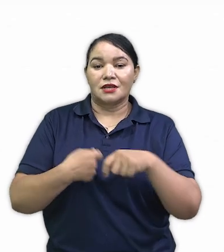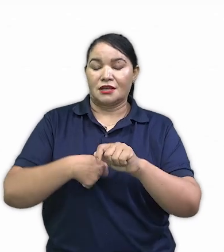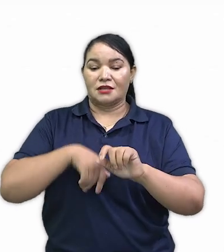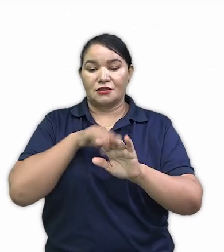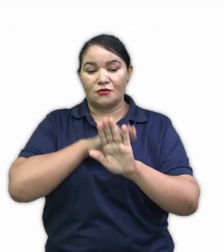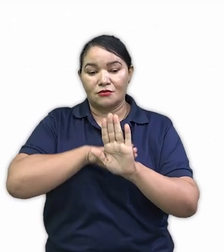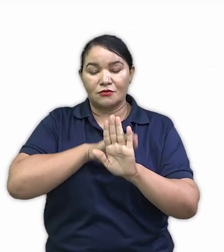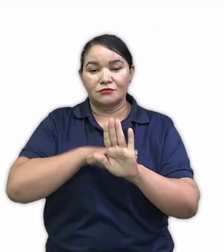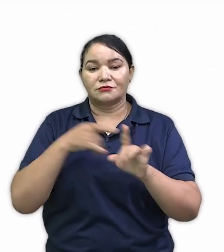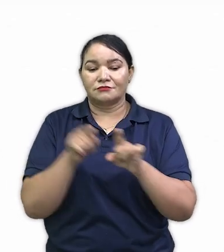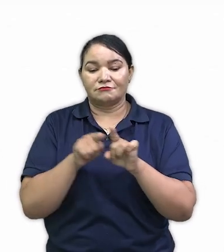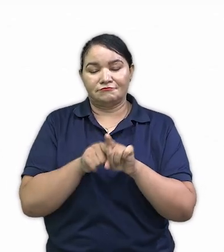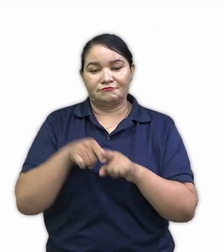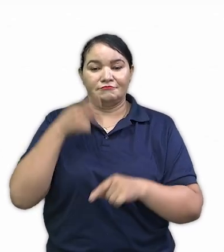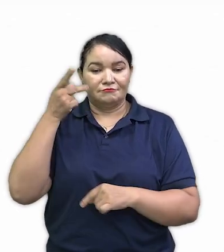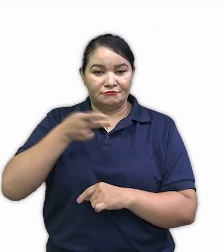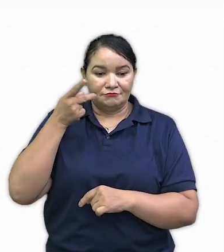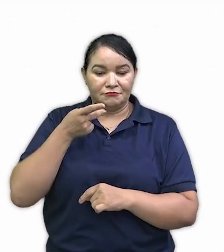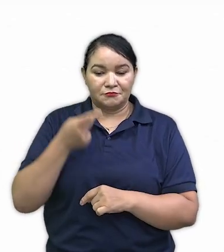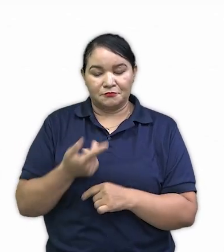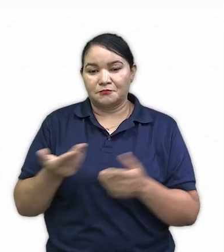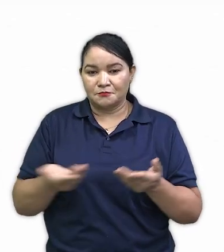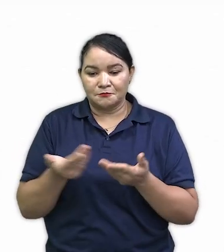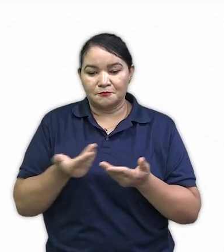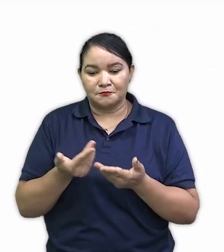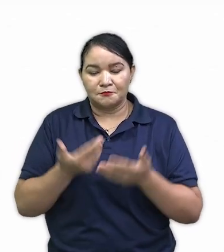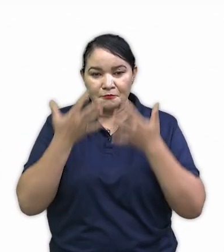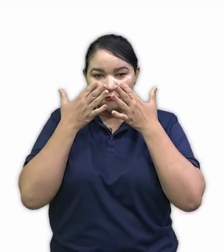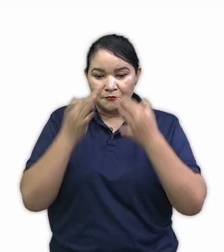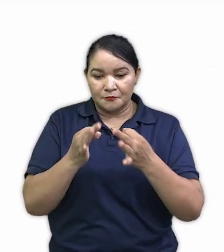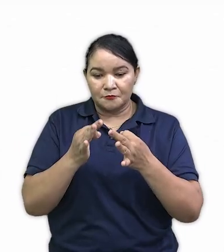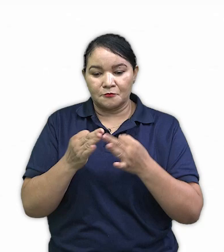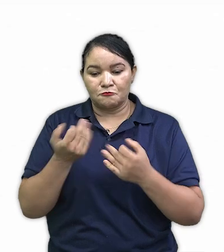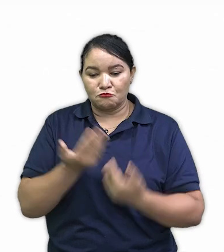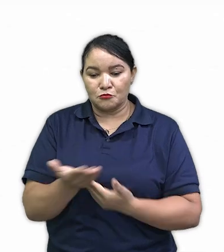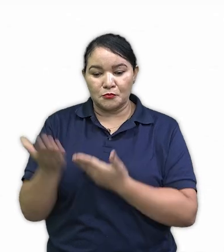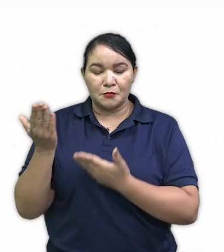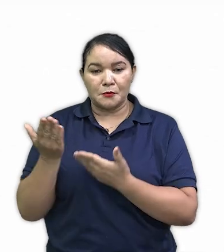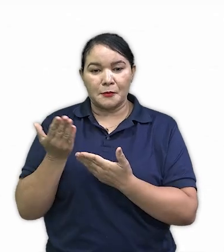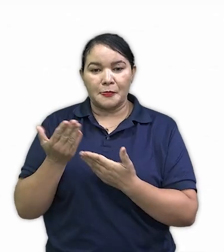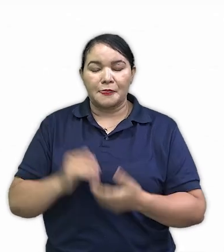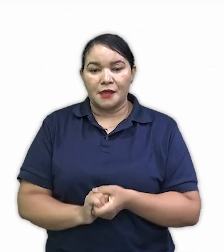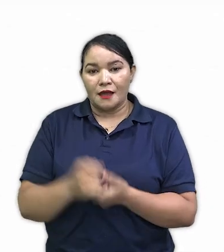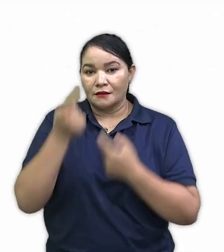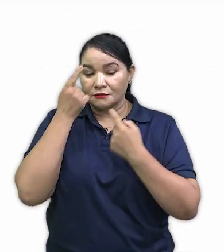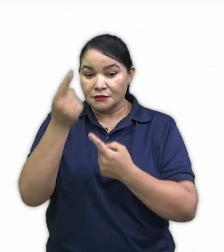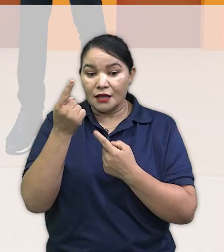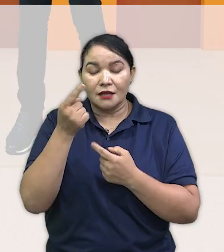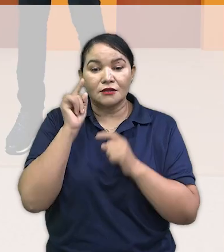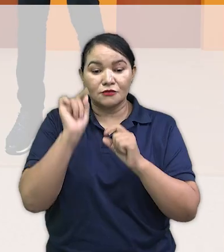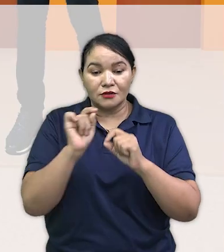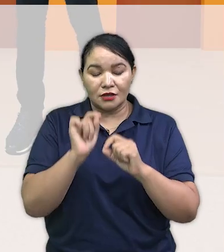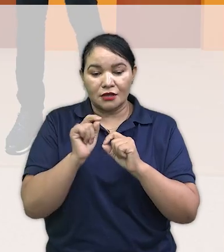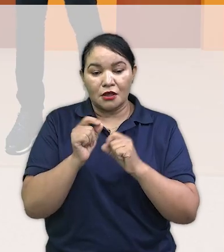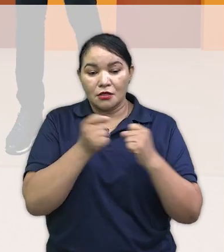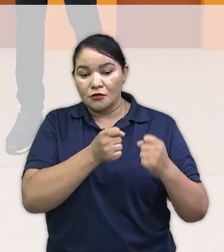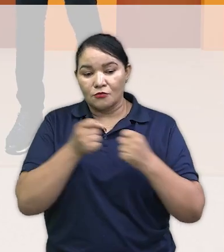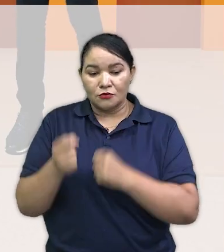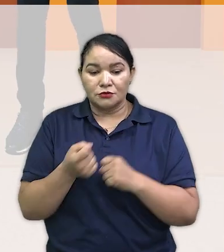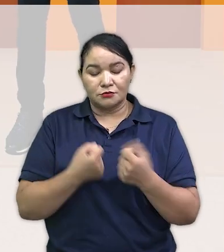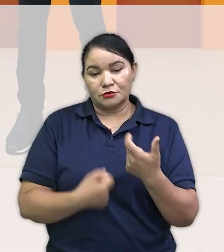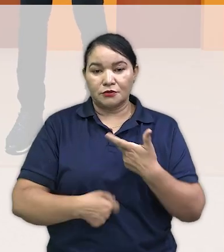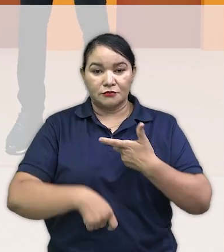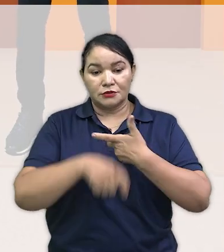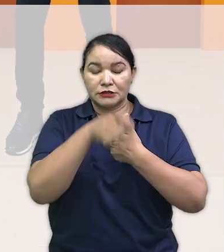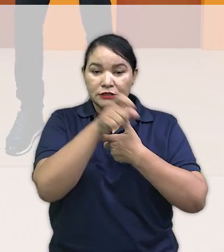e político. Tá bom, então? Então, olhem para mim aqui. Olha só. Essa era a ideia dos poderes aqui, estão vendo? O